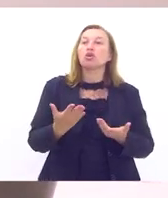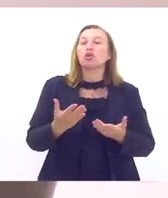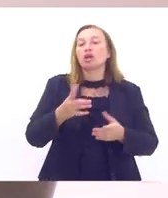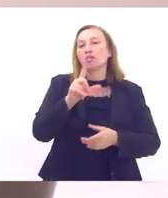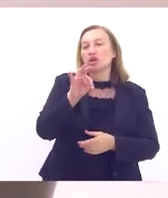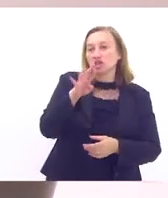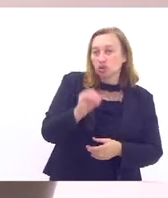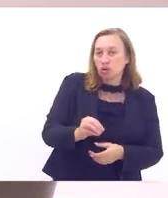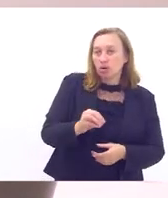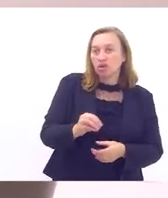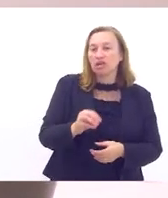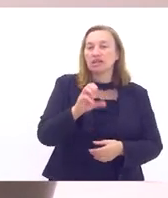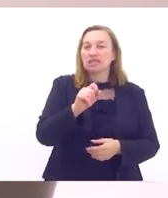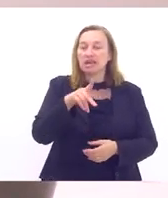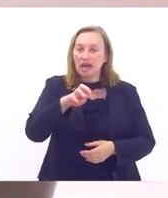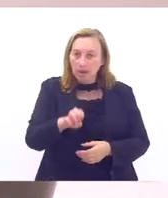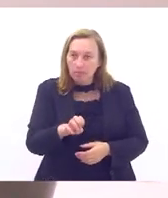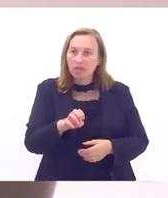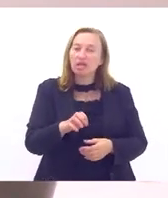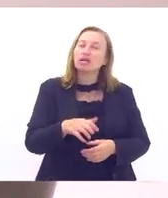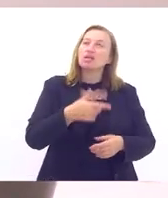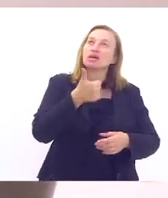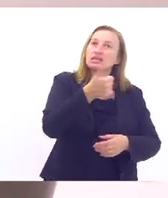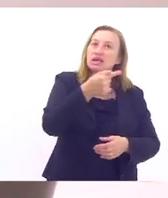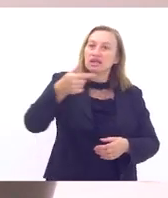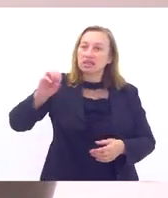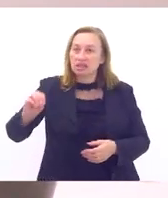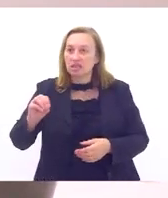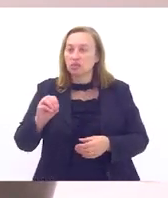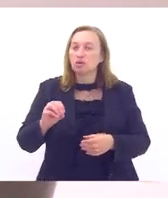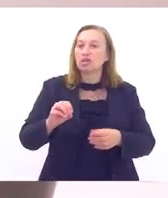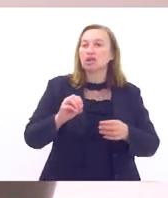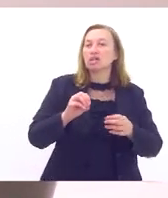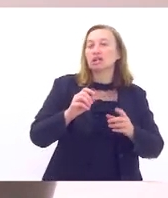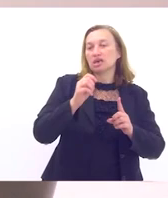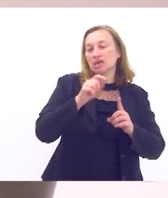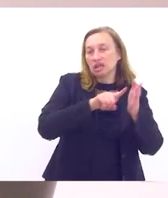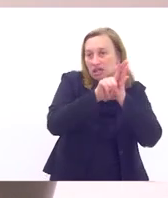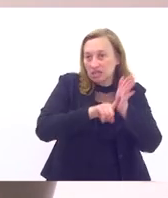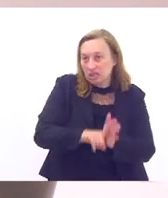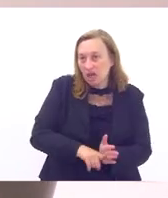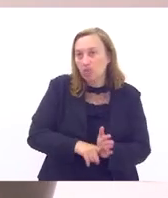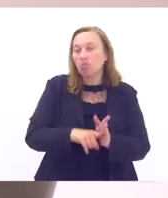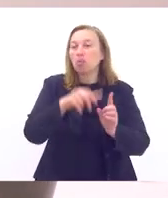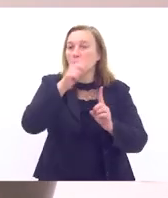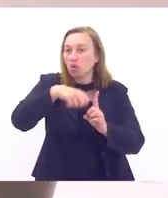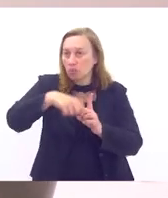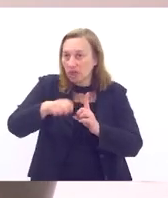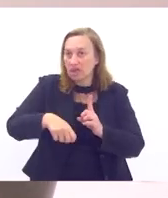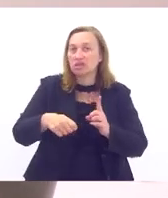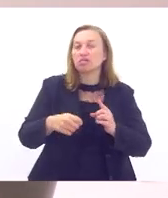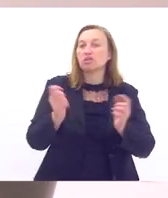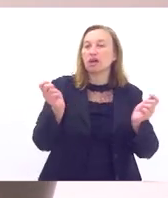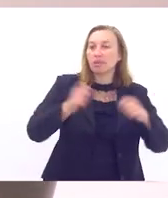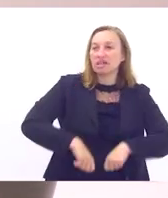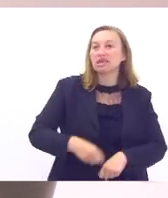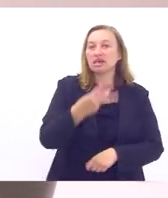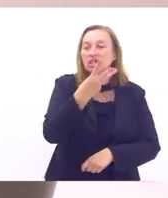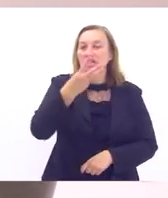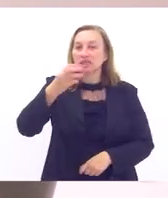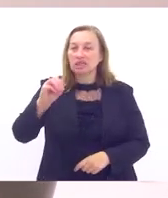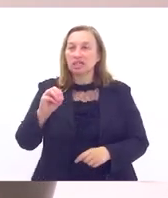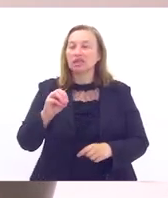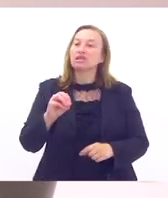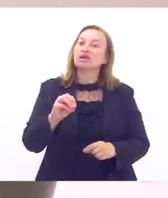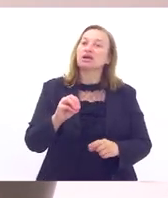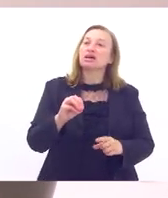está realizando 708 exames por mês em apenas 3 módulos do GineXpert com capacidade de 30 exames por dia.